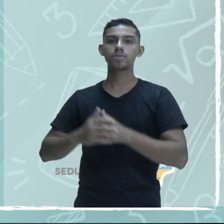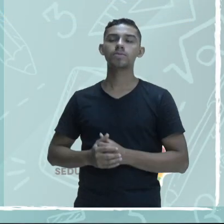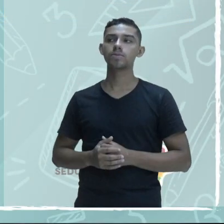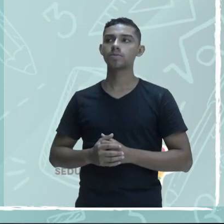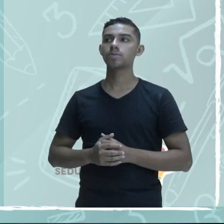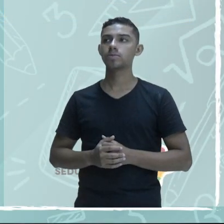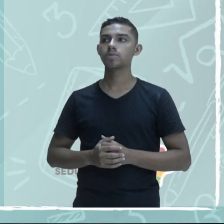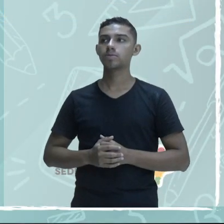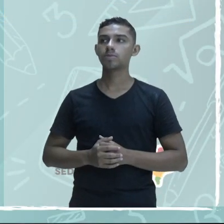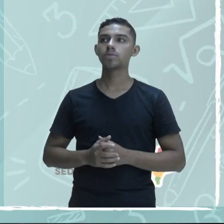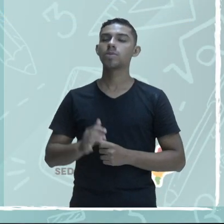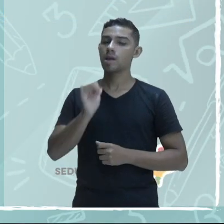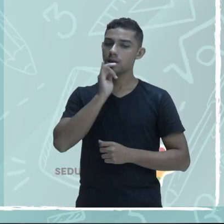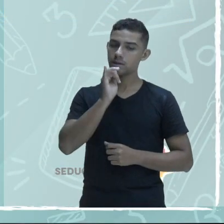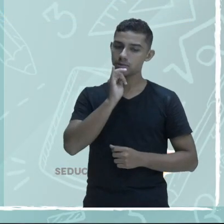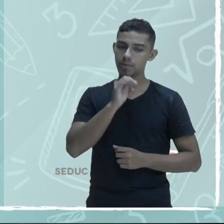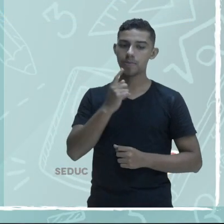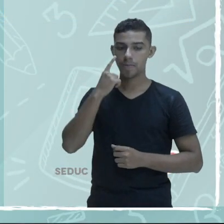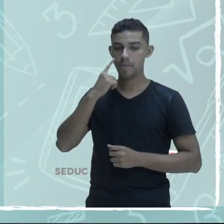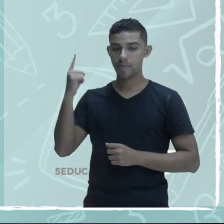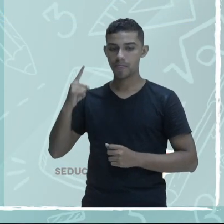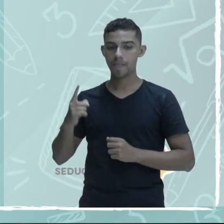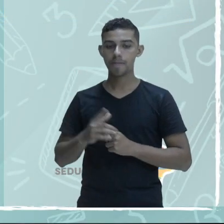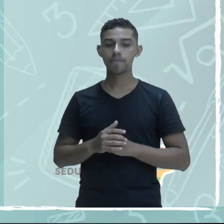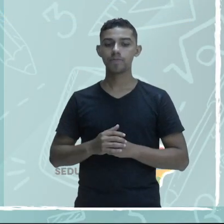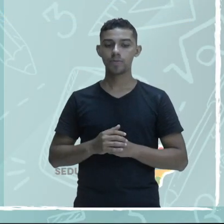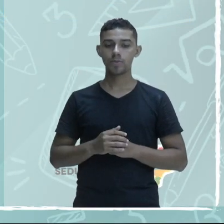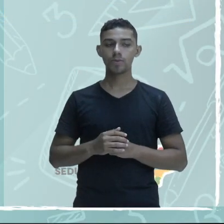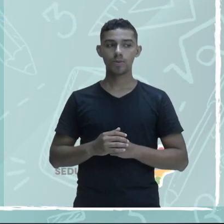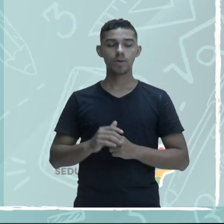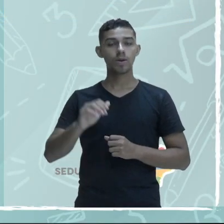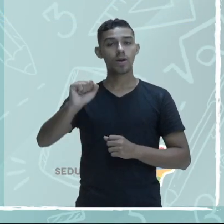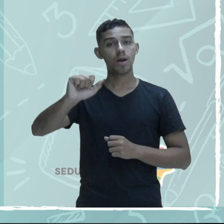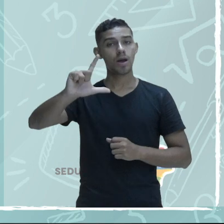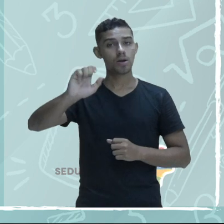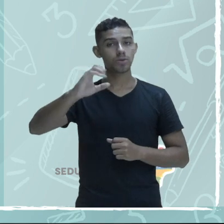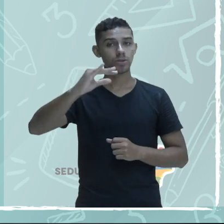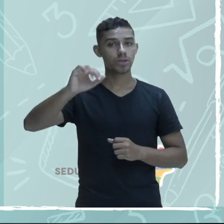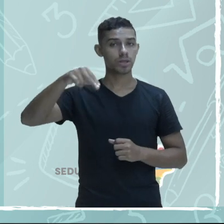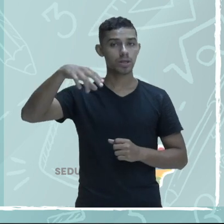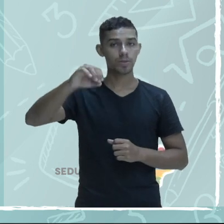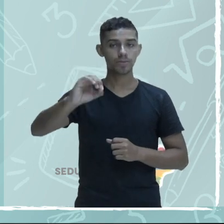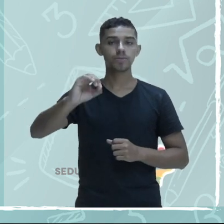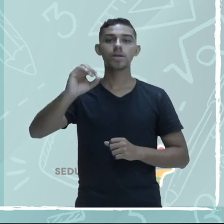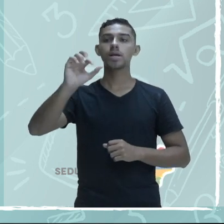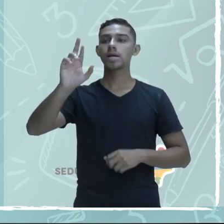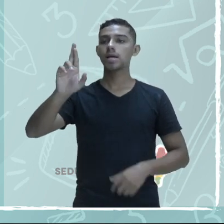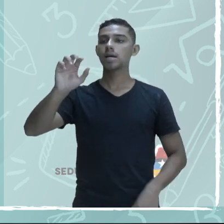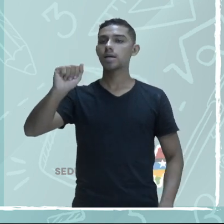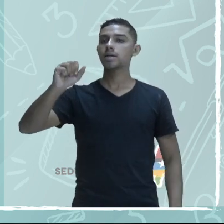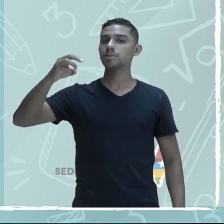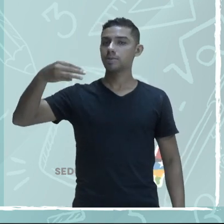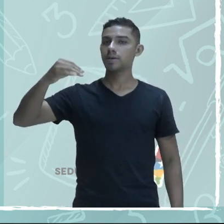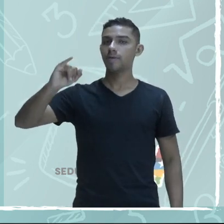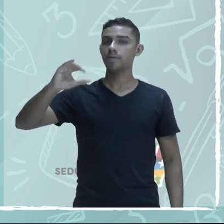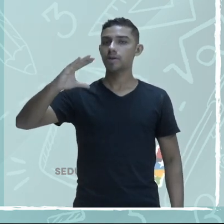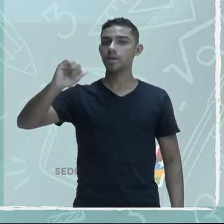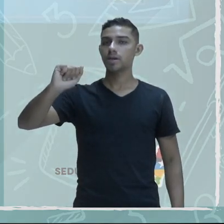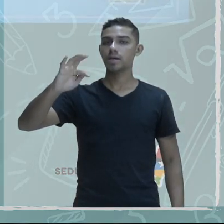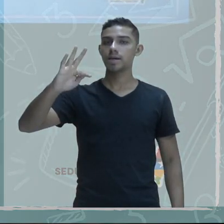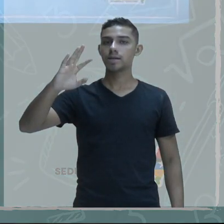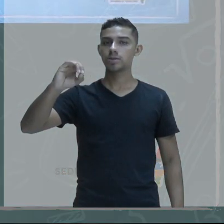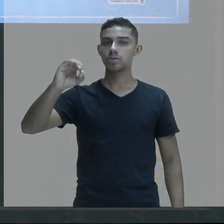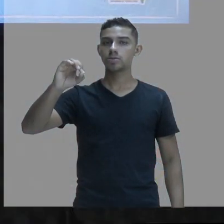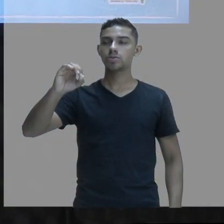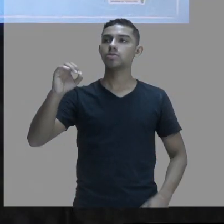Mais um exemplo de alceno ramificado. E aqui eu queria